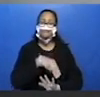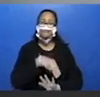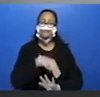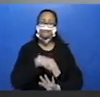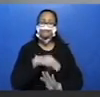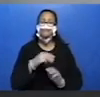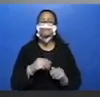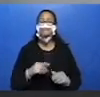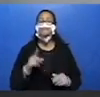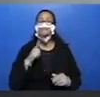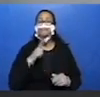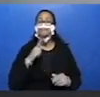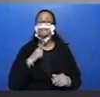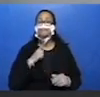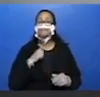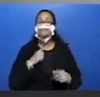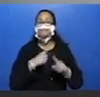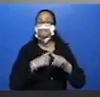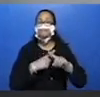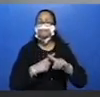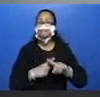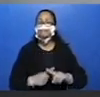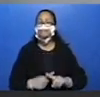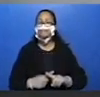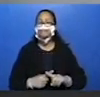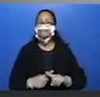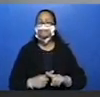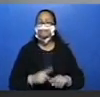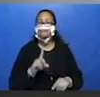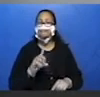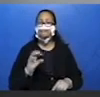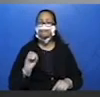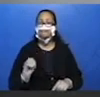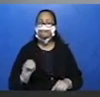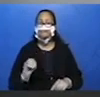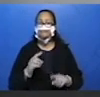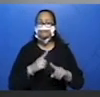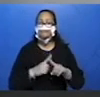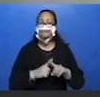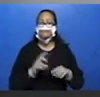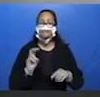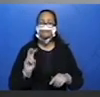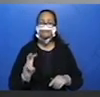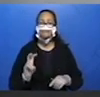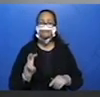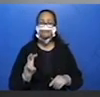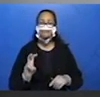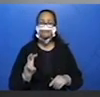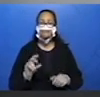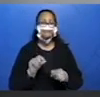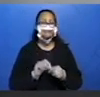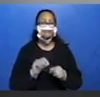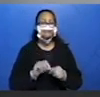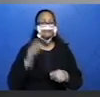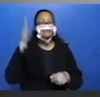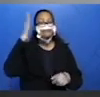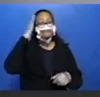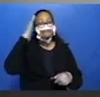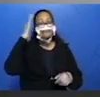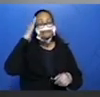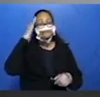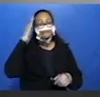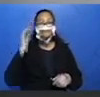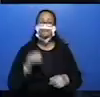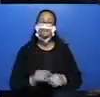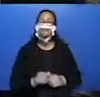Então, eu tenho uma multiplicação lá, 10 vezes 5. de cabeça comigo. Existem tantas estratégias